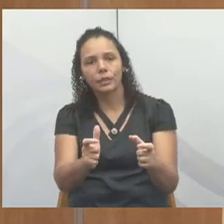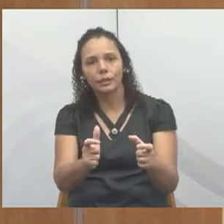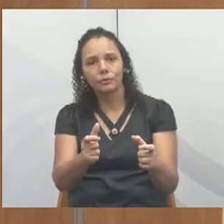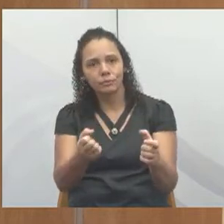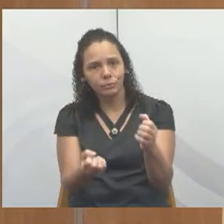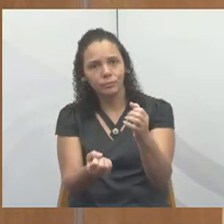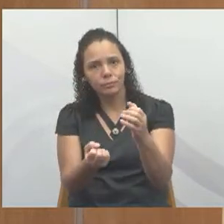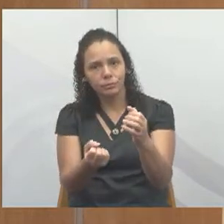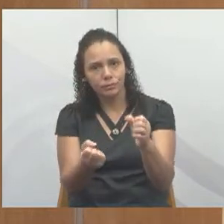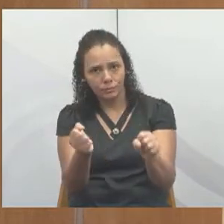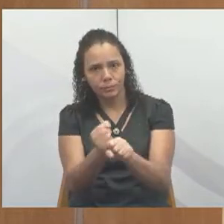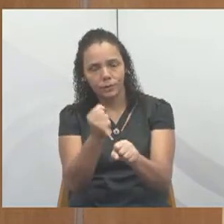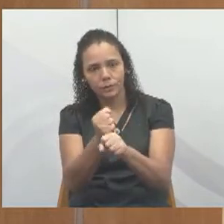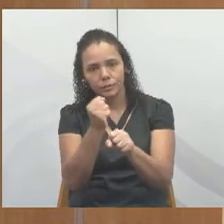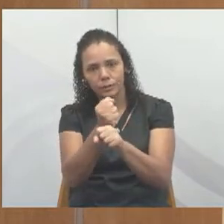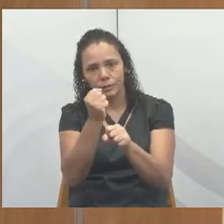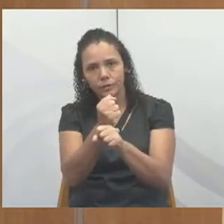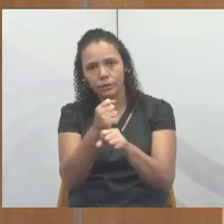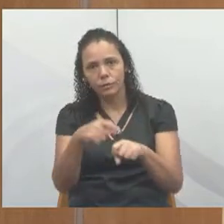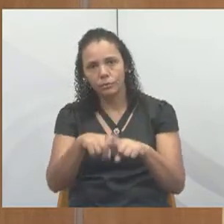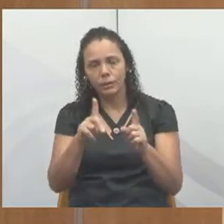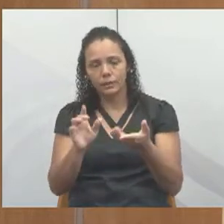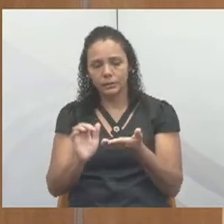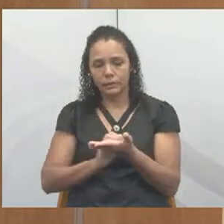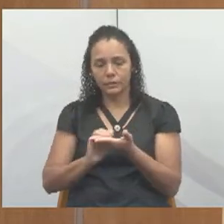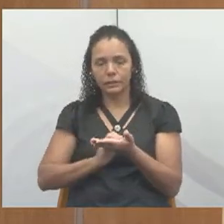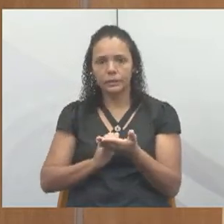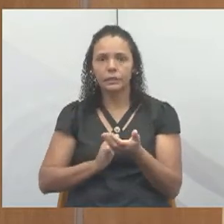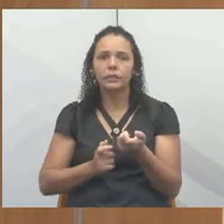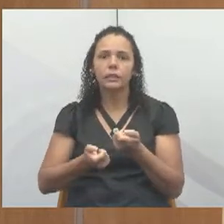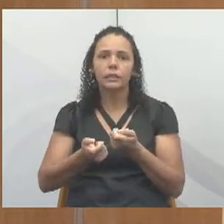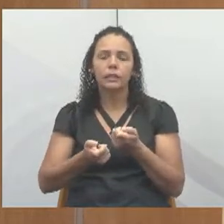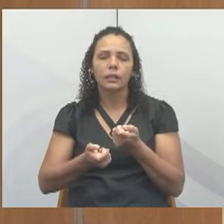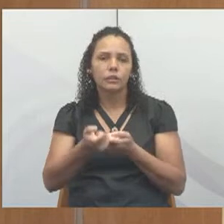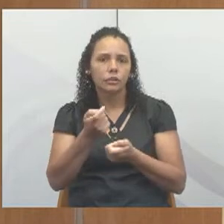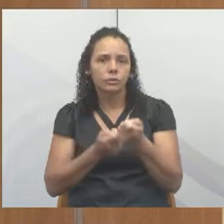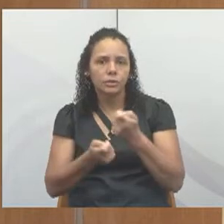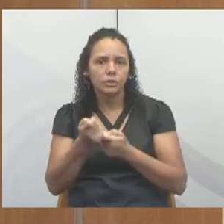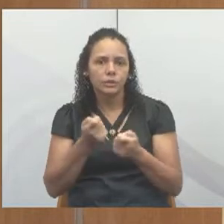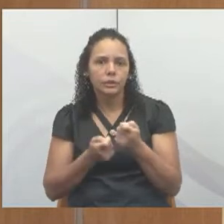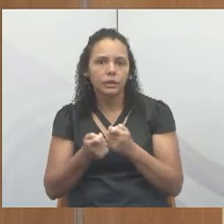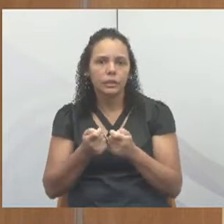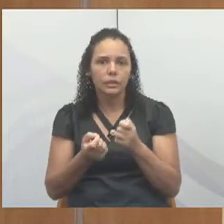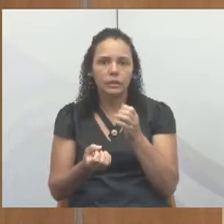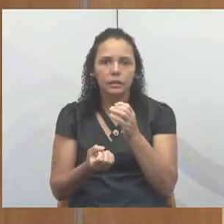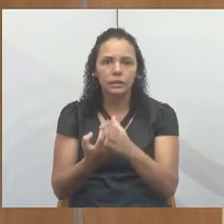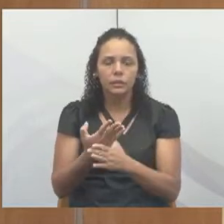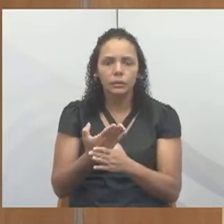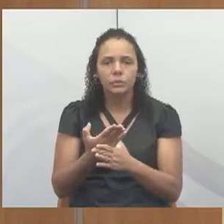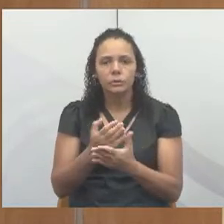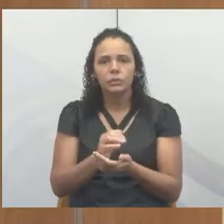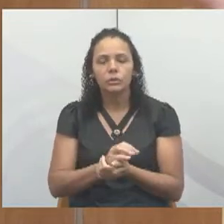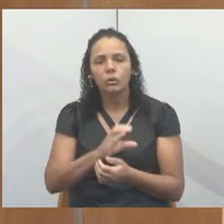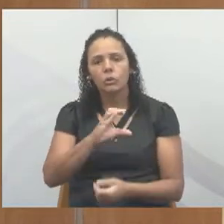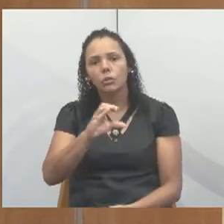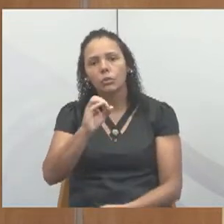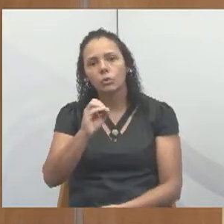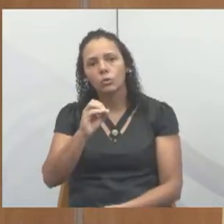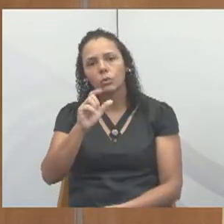cemitério, mas, enquanto isso, a Secretaria de Administração, que é responsável pelos cemitérios, ela tem construído columbares, que é